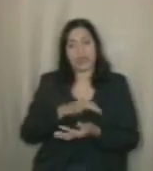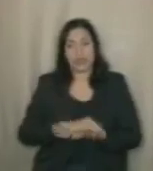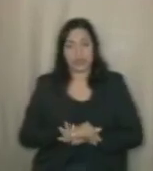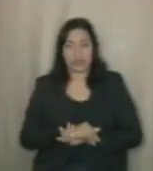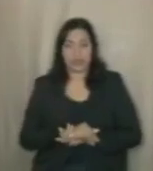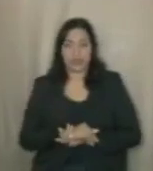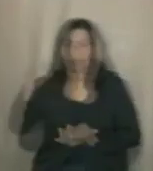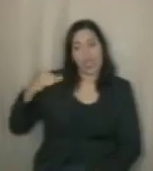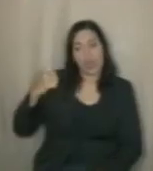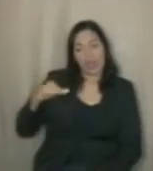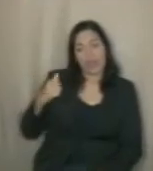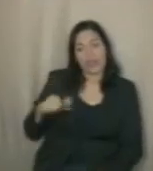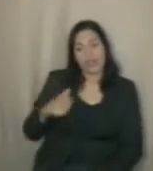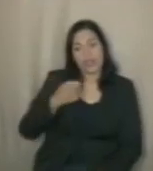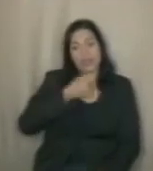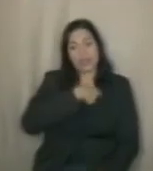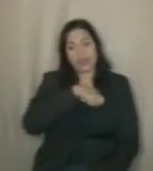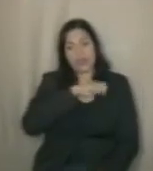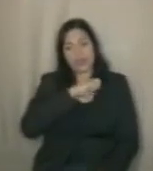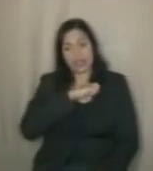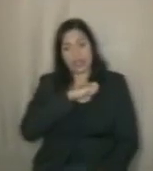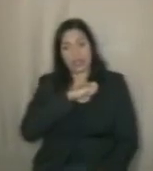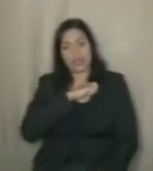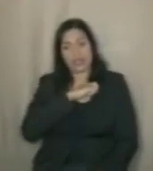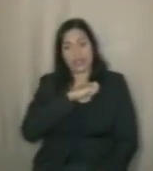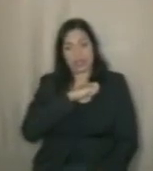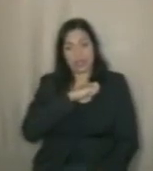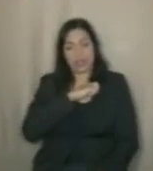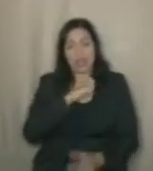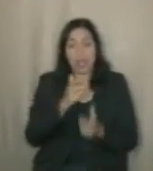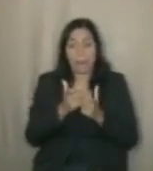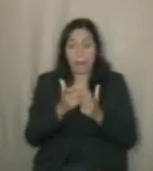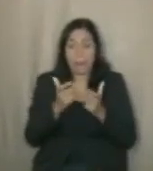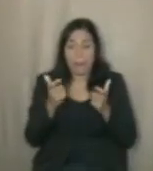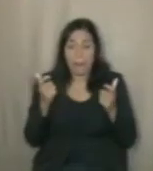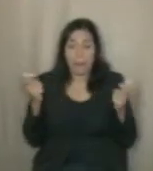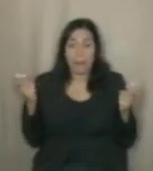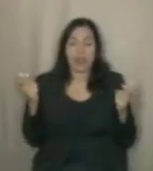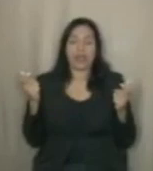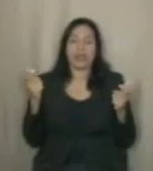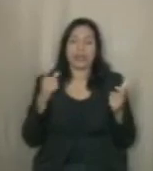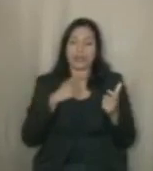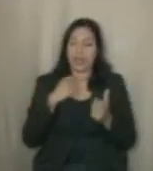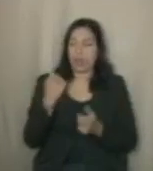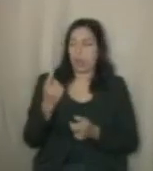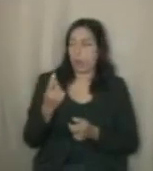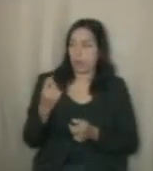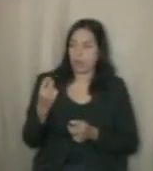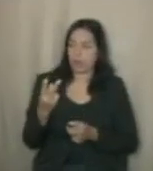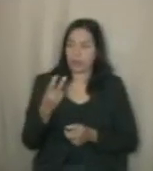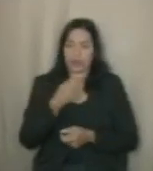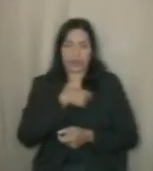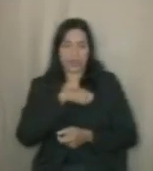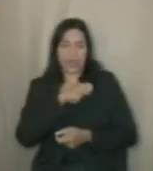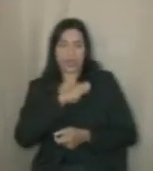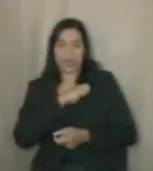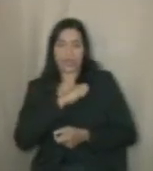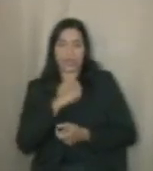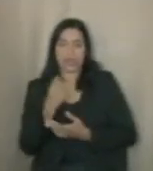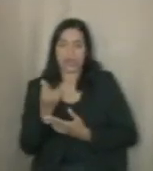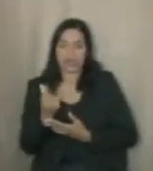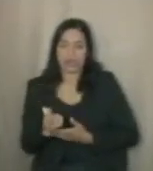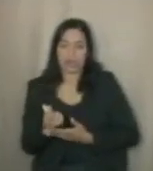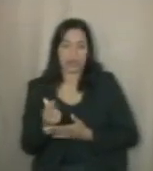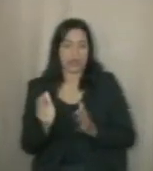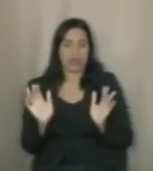como dar conta disso a gente tem clareza de que pra gente ampliar essa rede pra gente ter mais uma ou duas delegacias não é não está lá de dedos